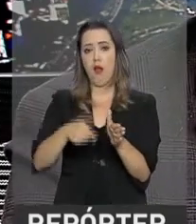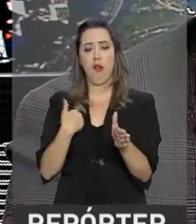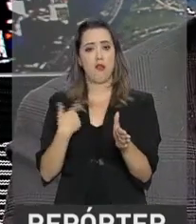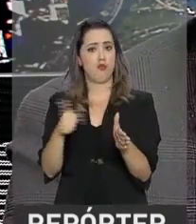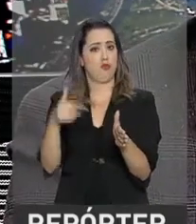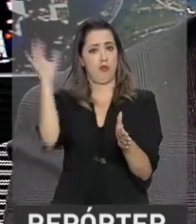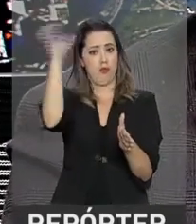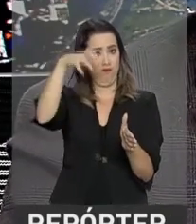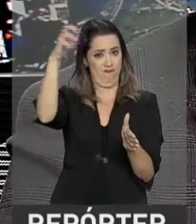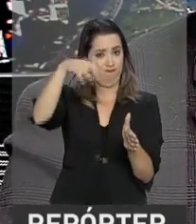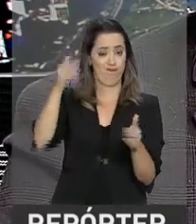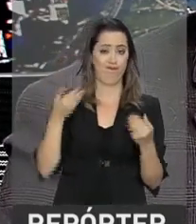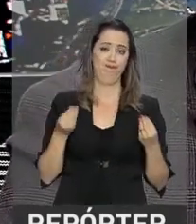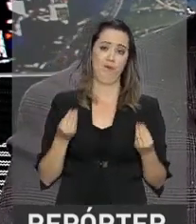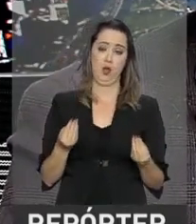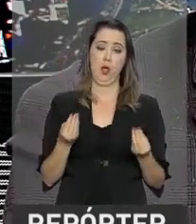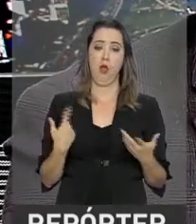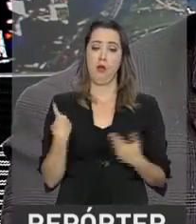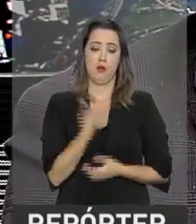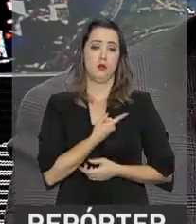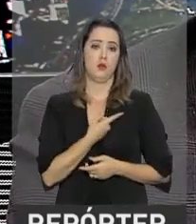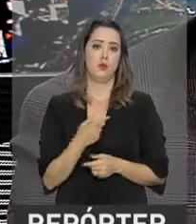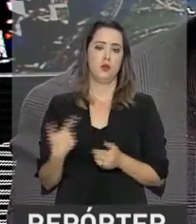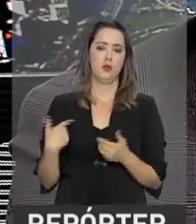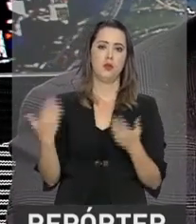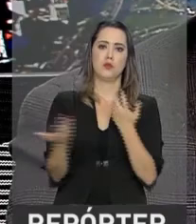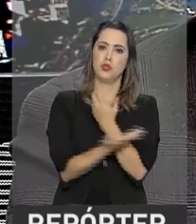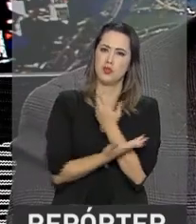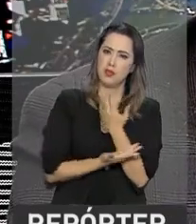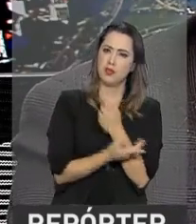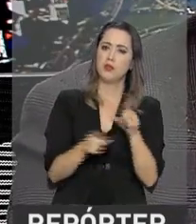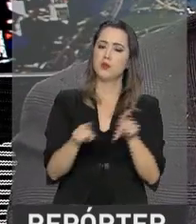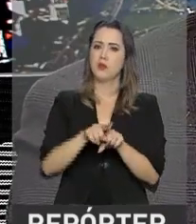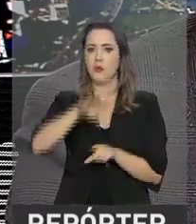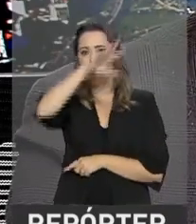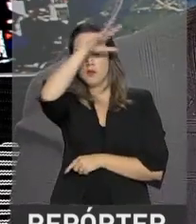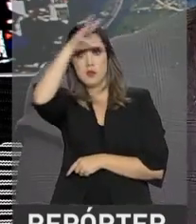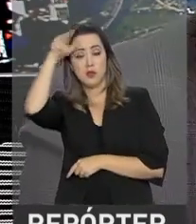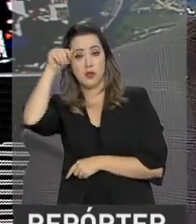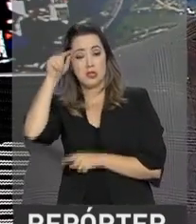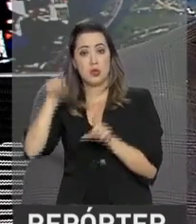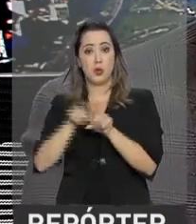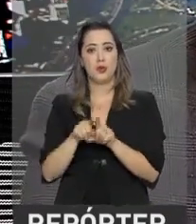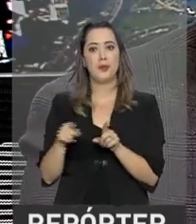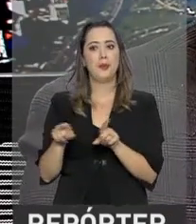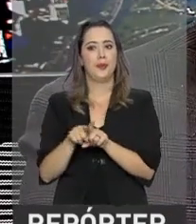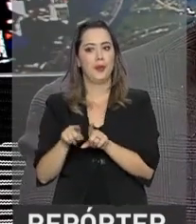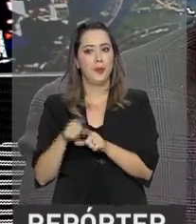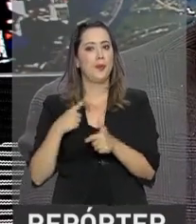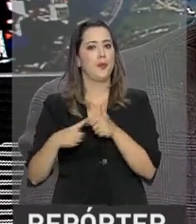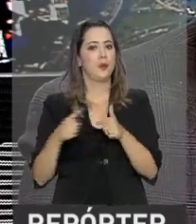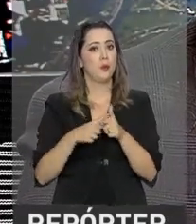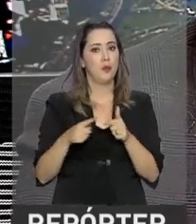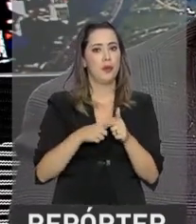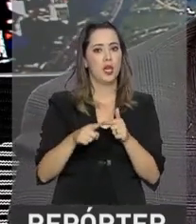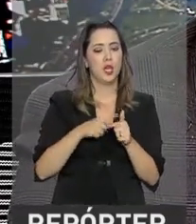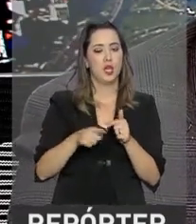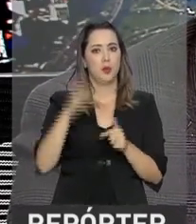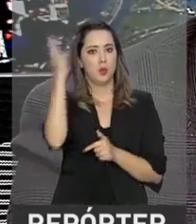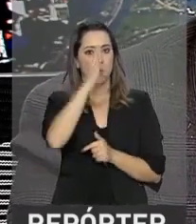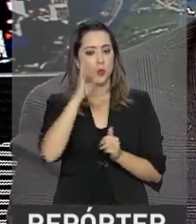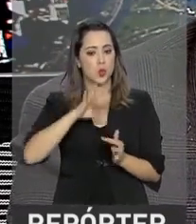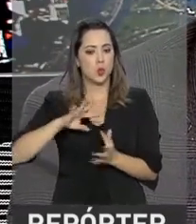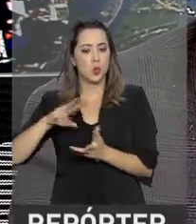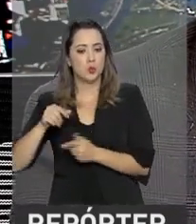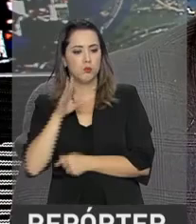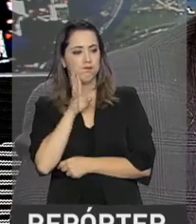pecuária mas quando nós desmatamos também amazônia nós afetamos a imagem do brasil lá fora e essa imagem